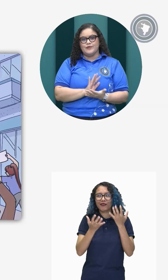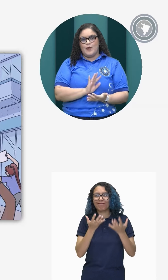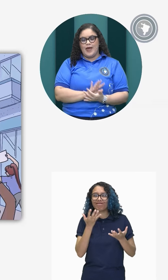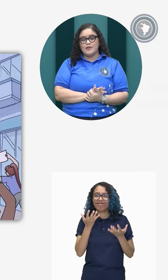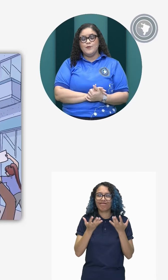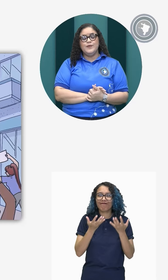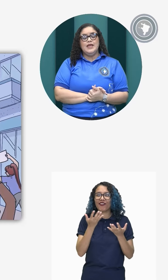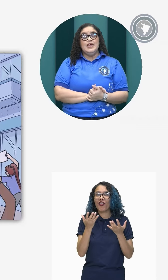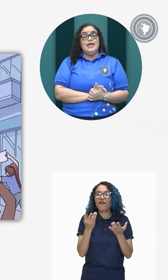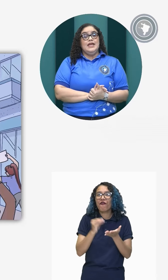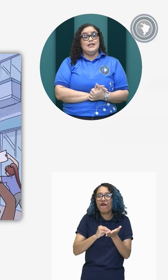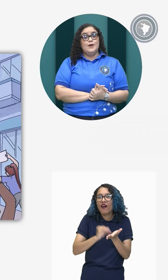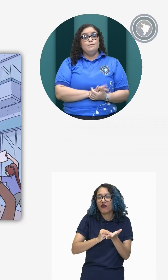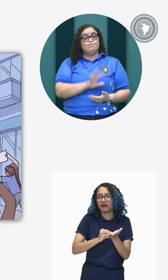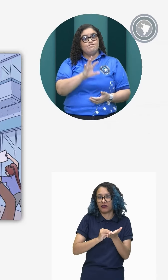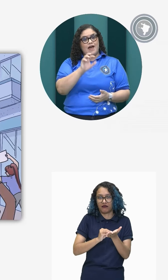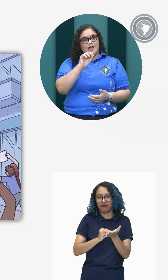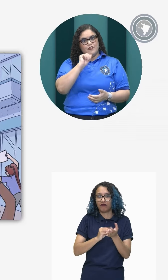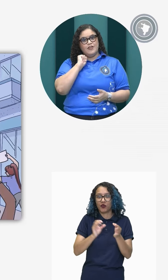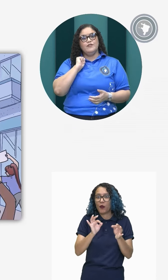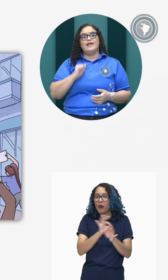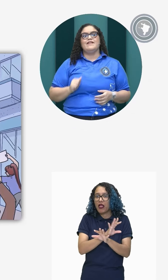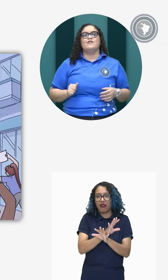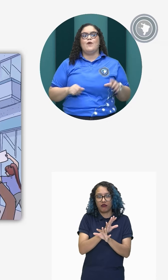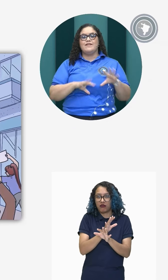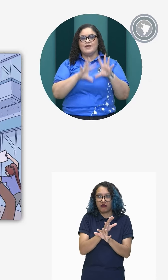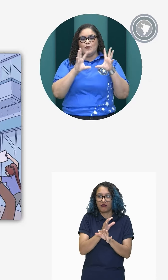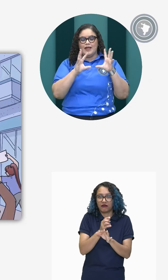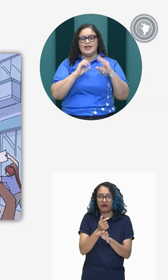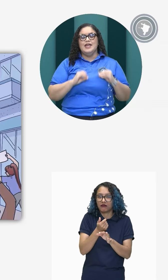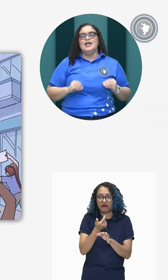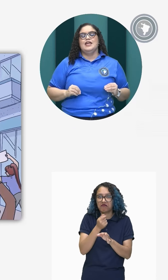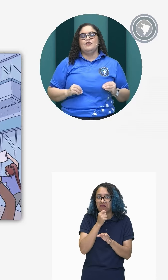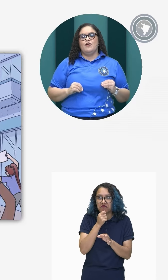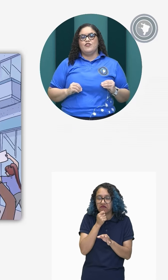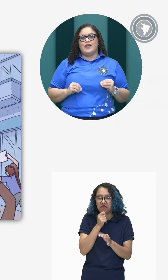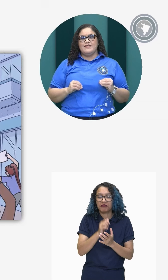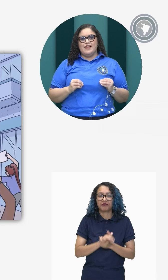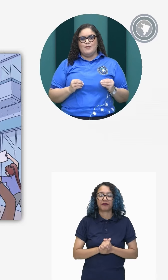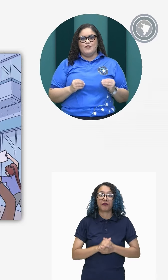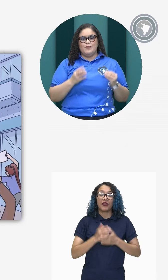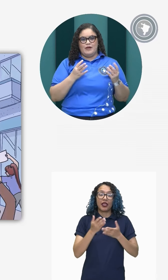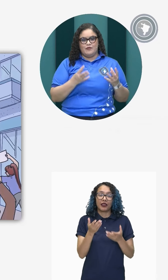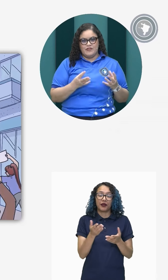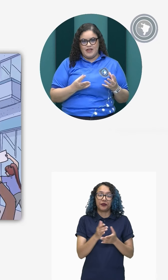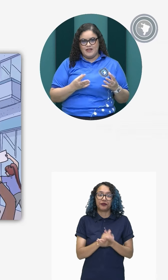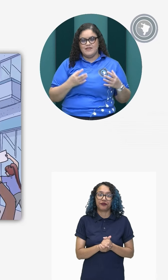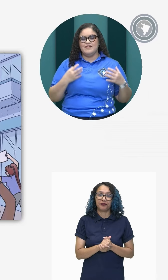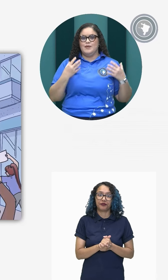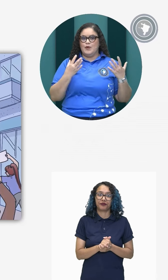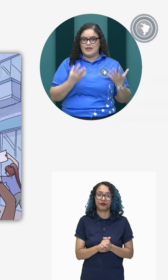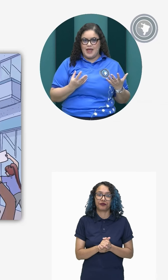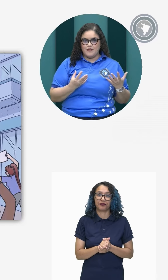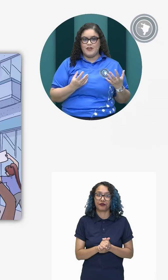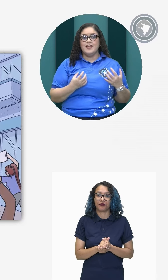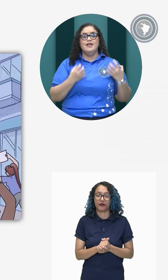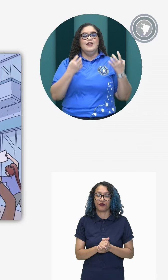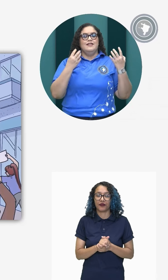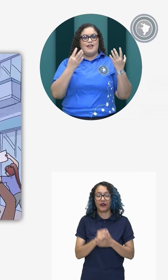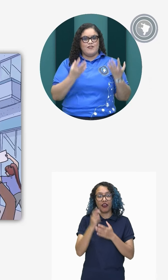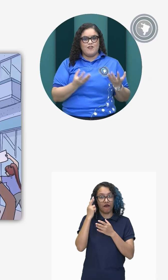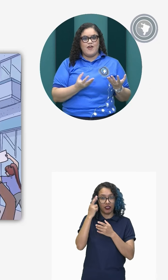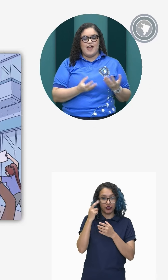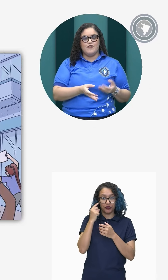incompleta, correto? Então, partindo dessa situação aí que nós trazemos para vocês,